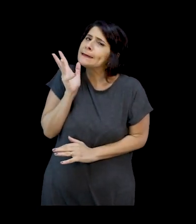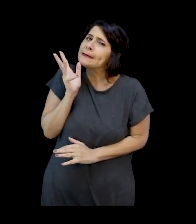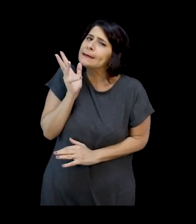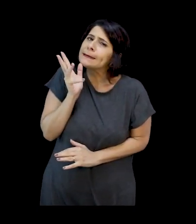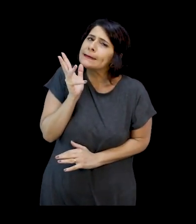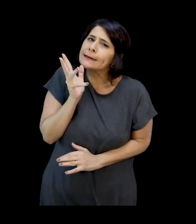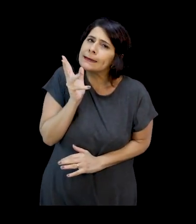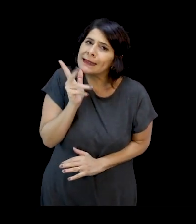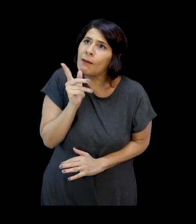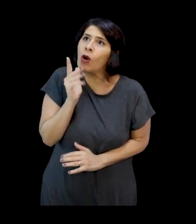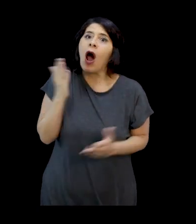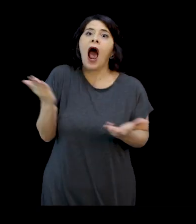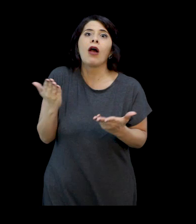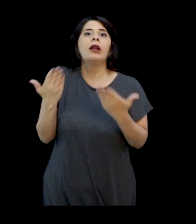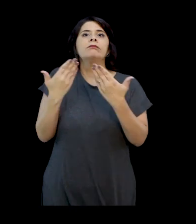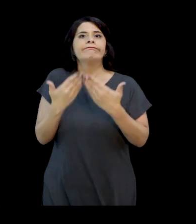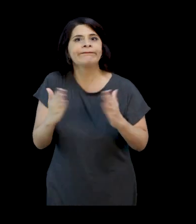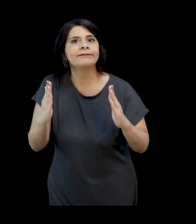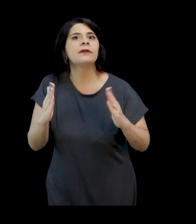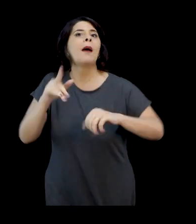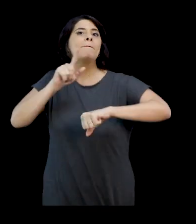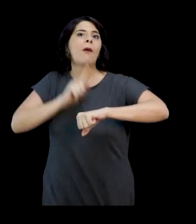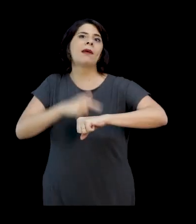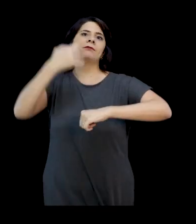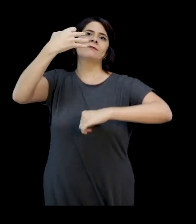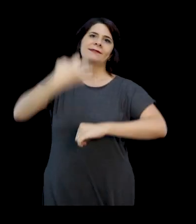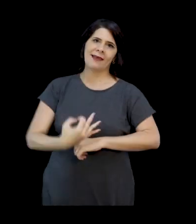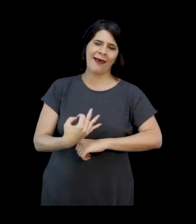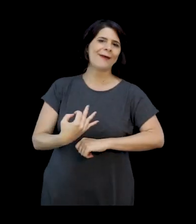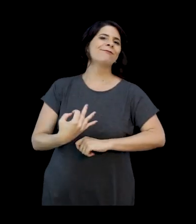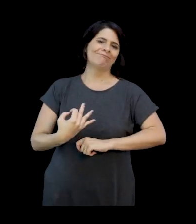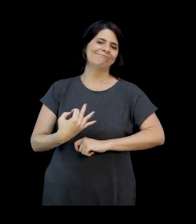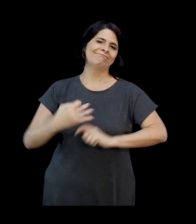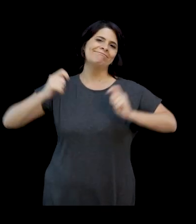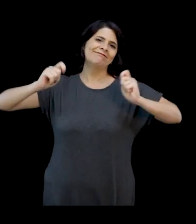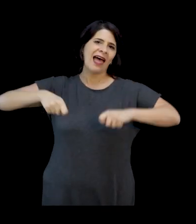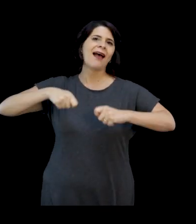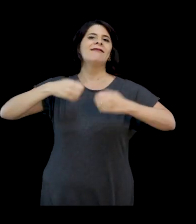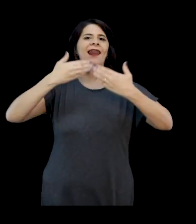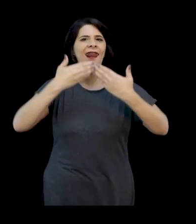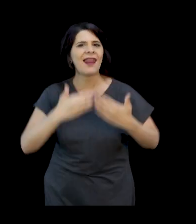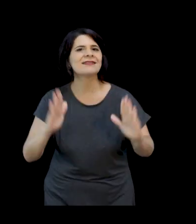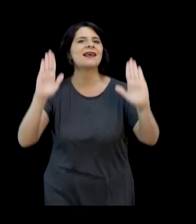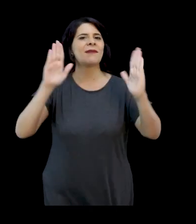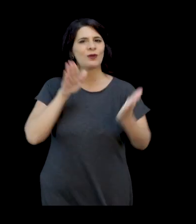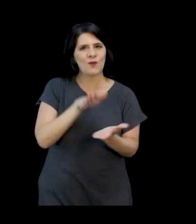um momento justo, um momento certo para fazer esse lançamento.